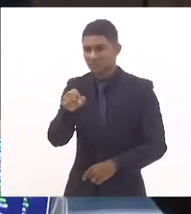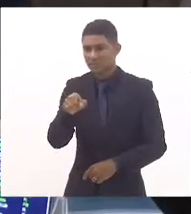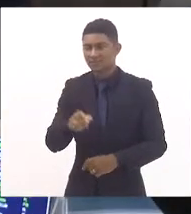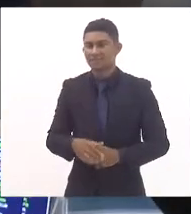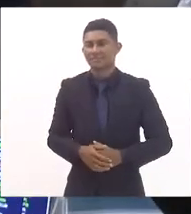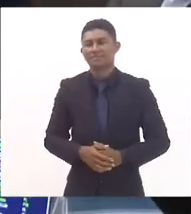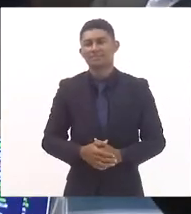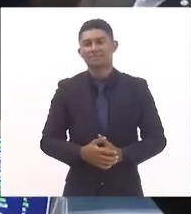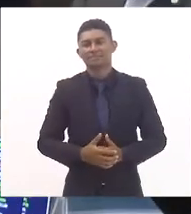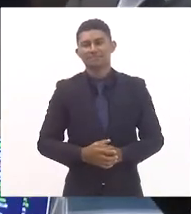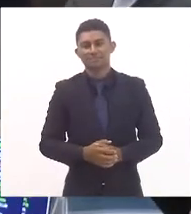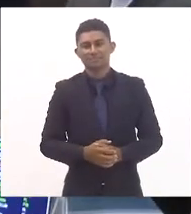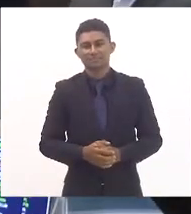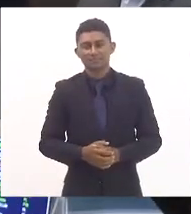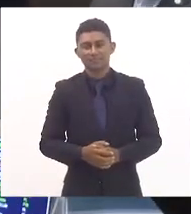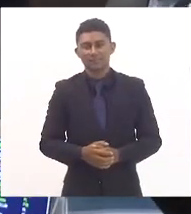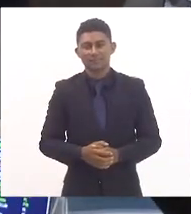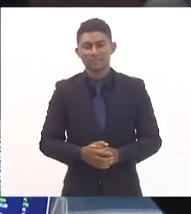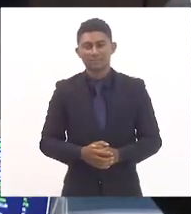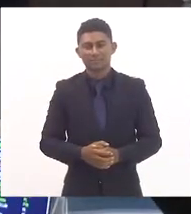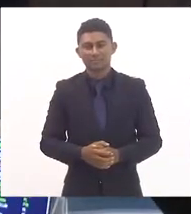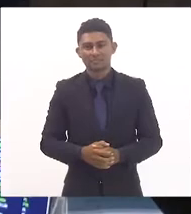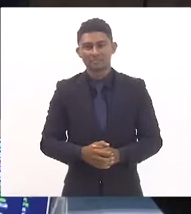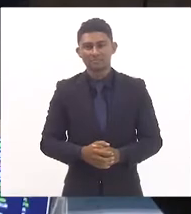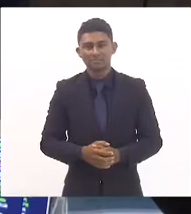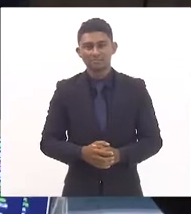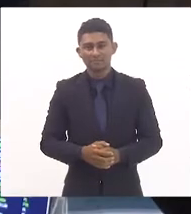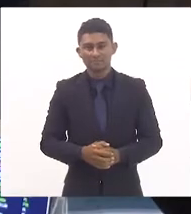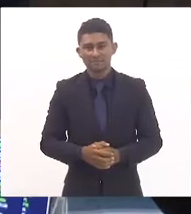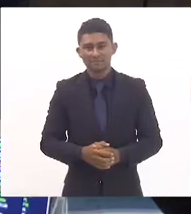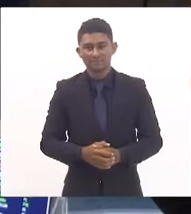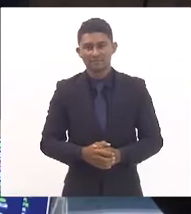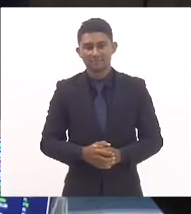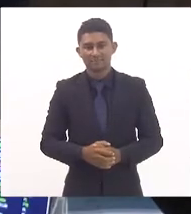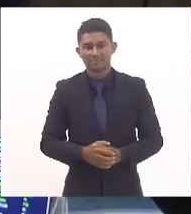Obrigado. Fala para ele que está resolvido. Avisa aí.